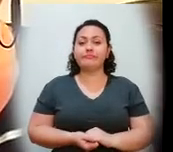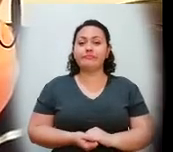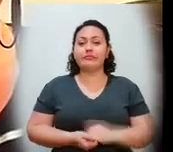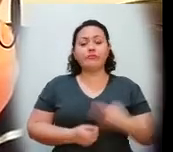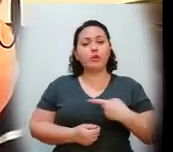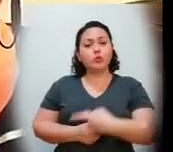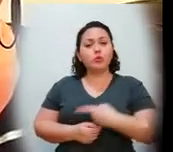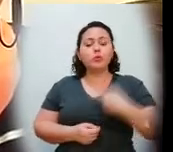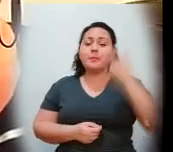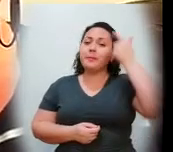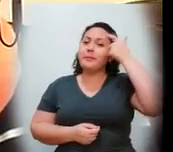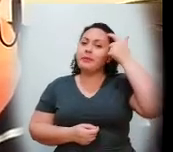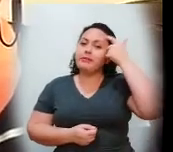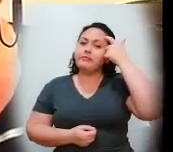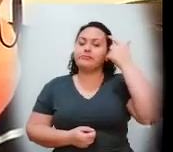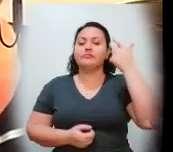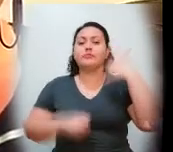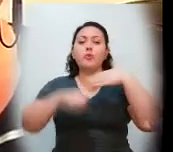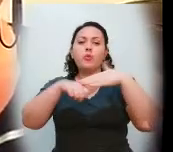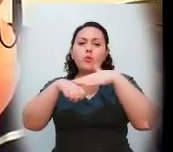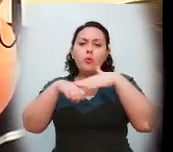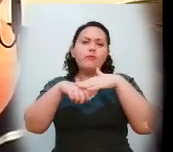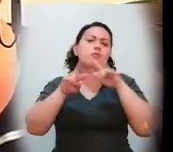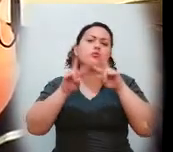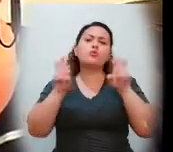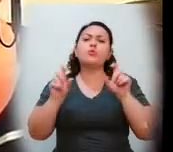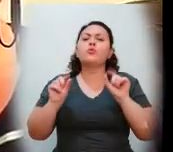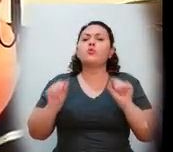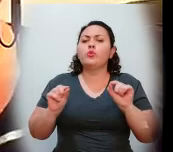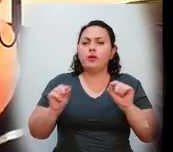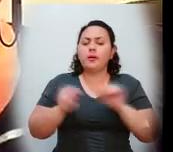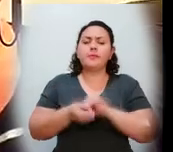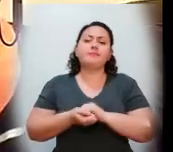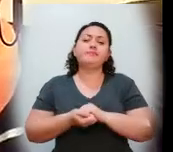Então, a gente pensou um pouquinho em conversar um pouco sobre